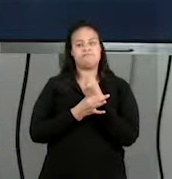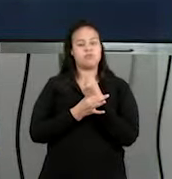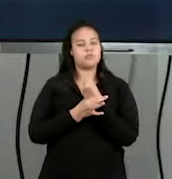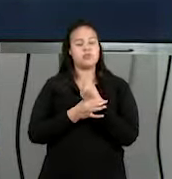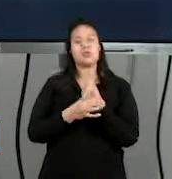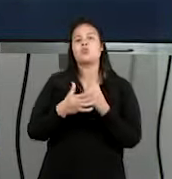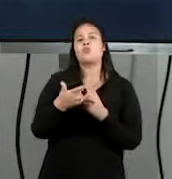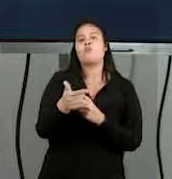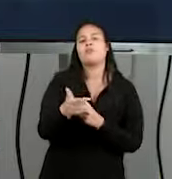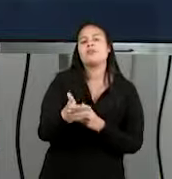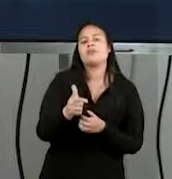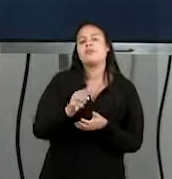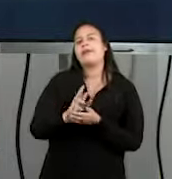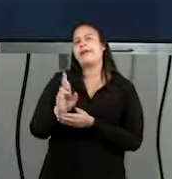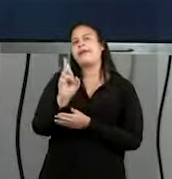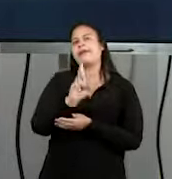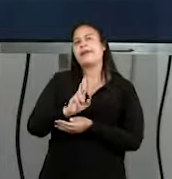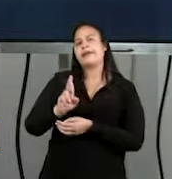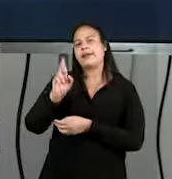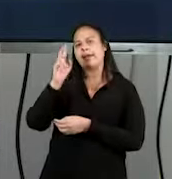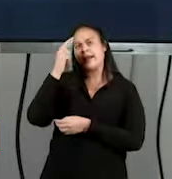sem nenhuma razão